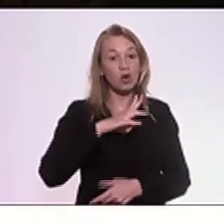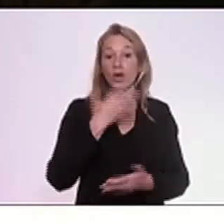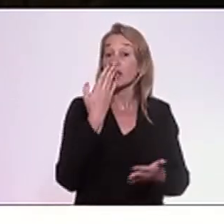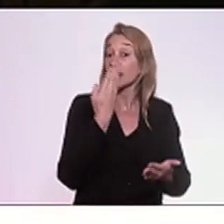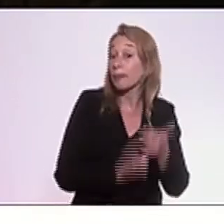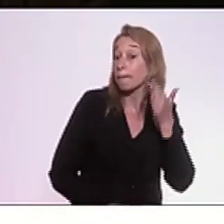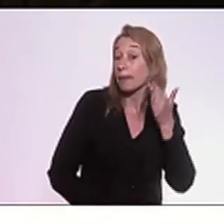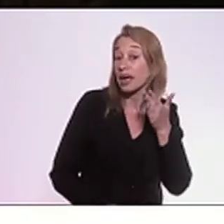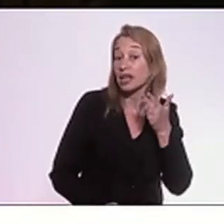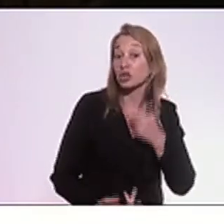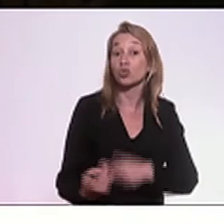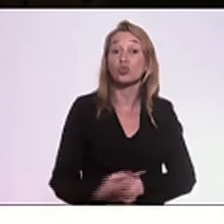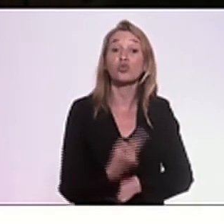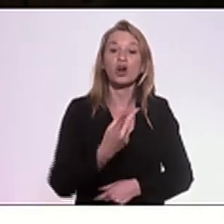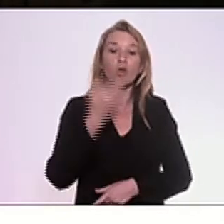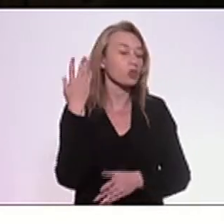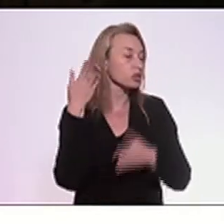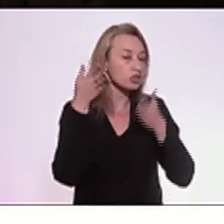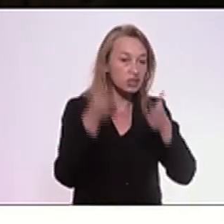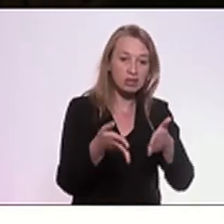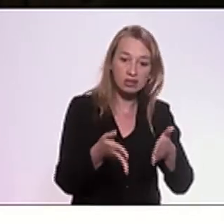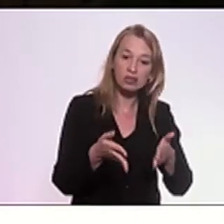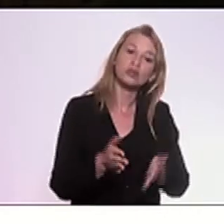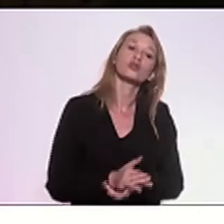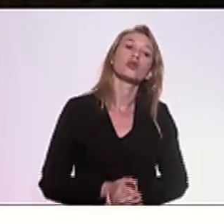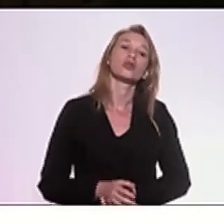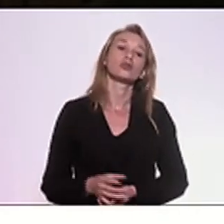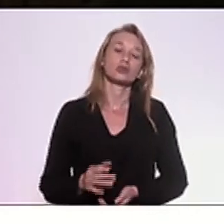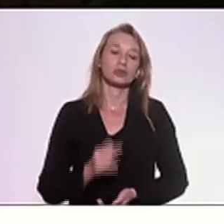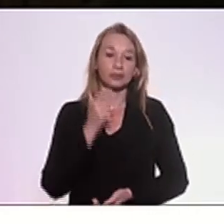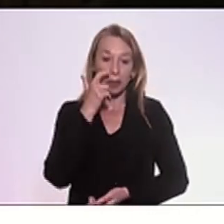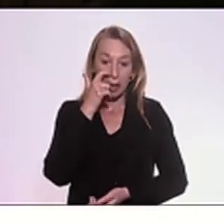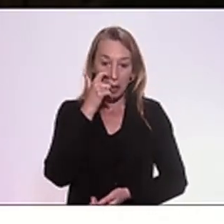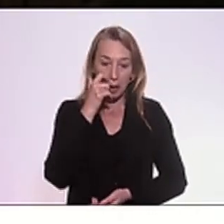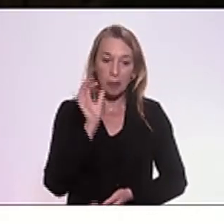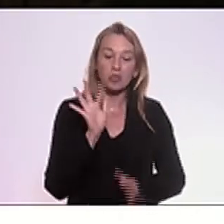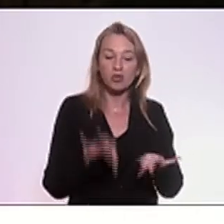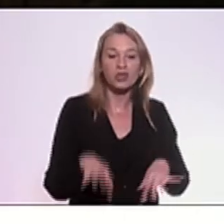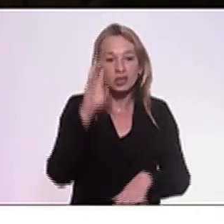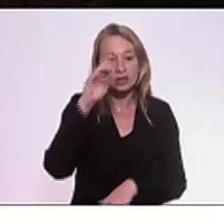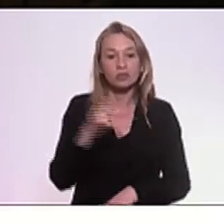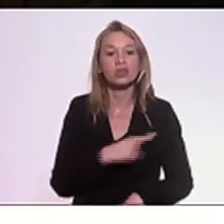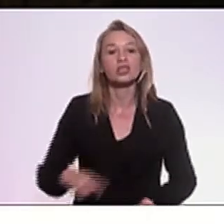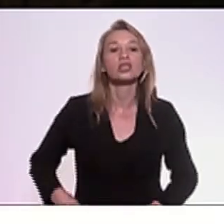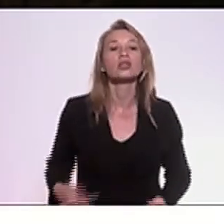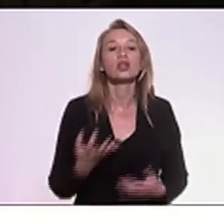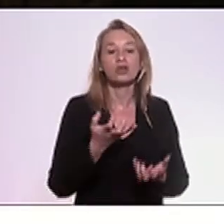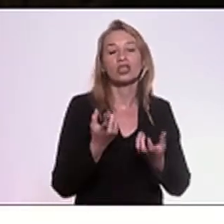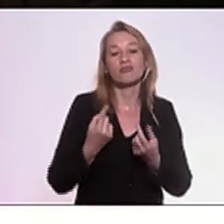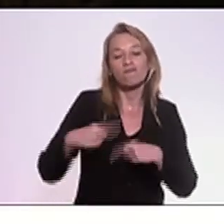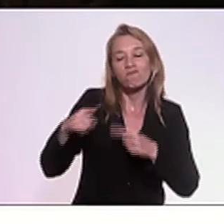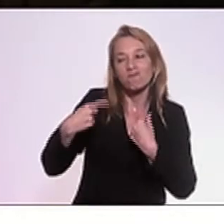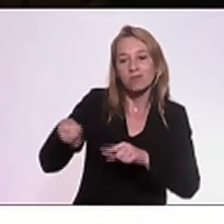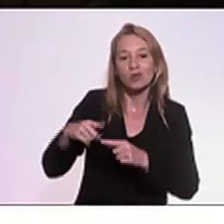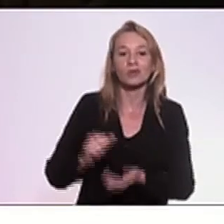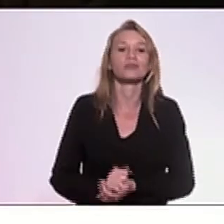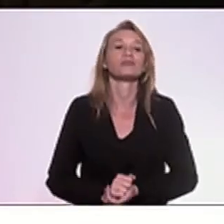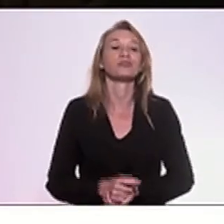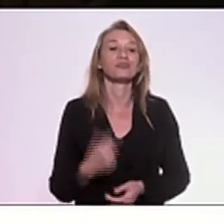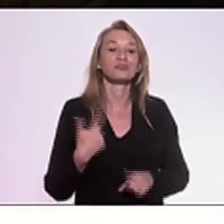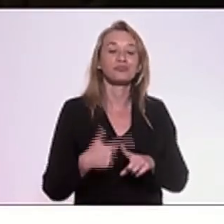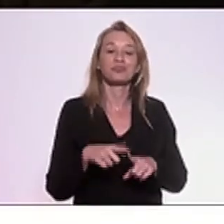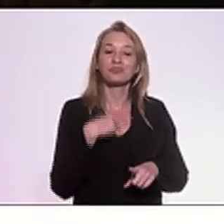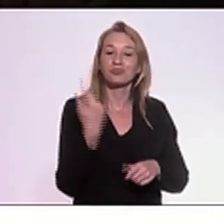o intuito central da existência desses fundos. E por fim, presidente, eu queria fazer uma provocação, porque a gente